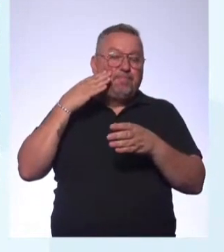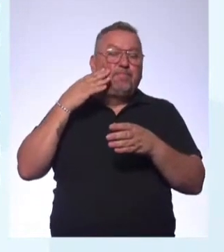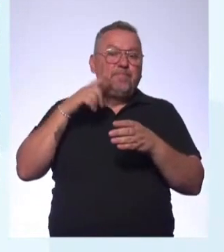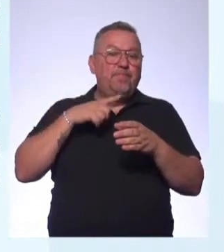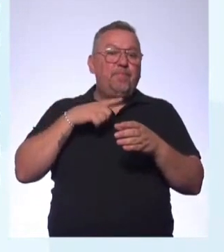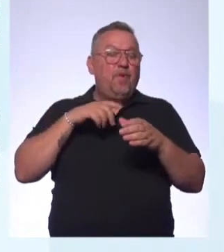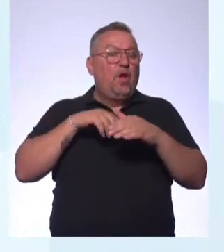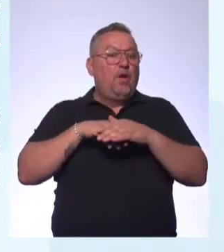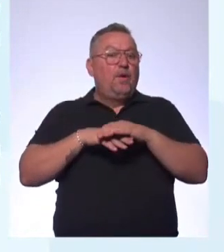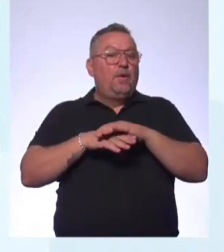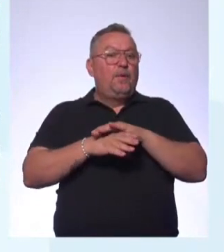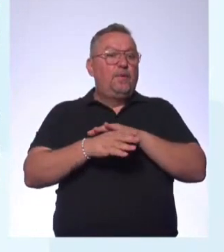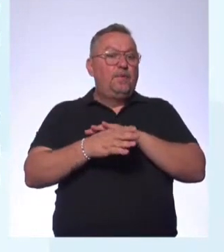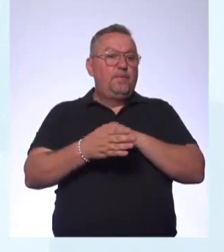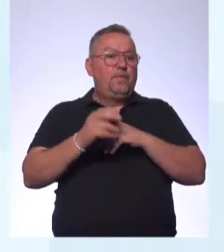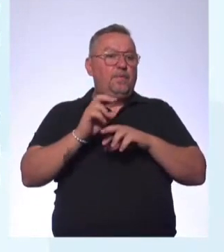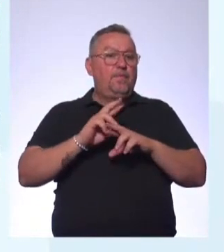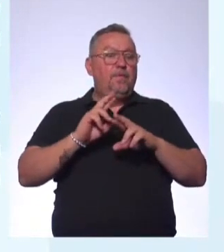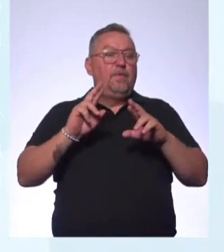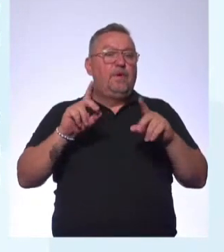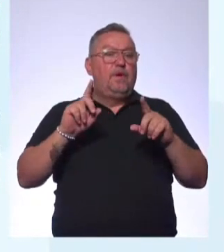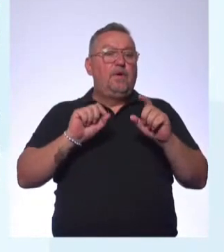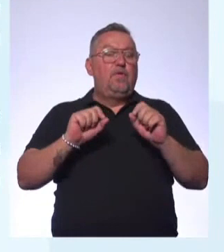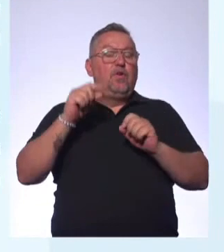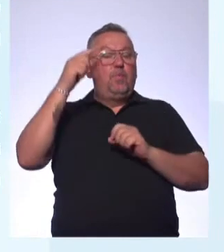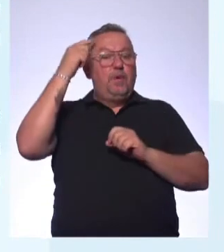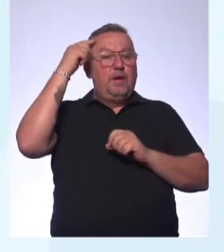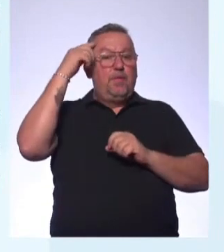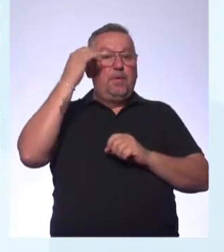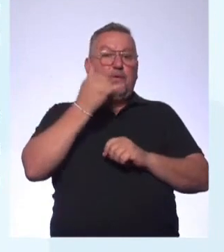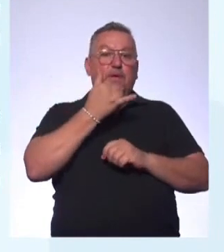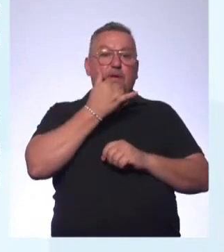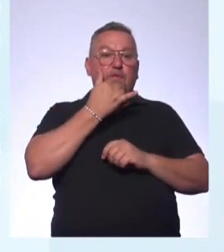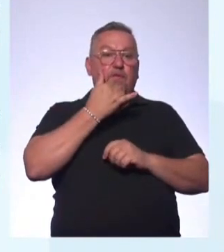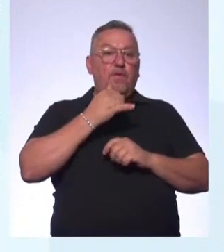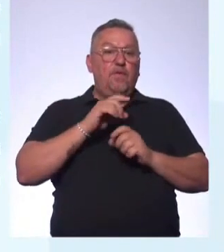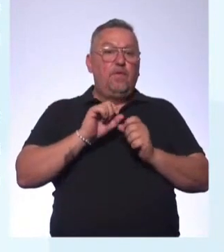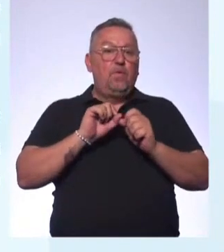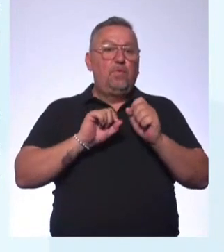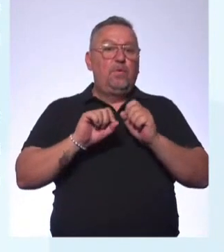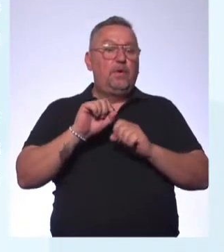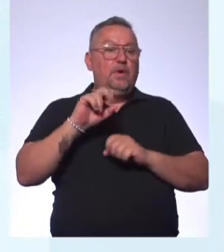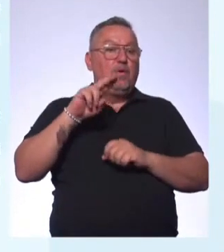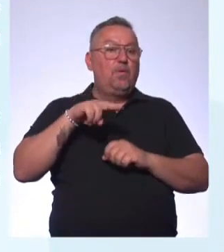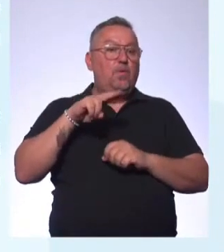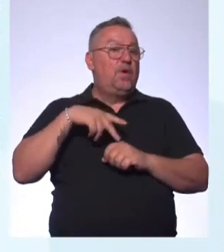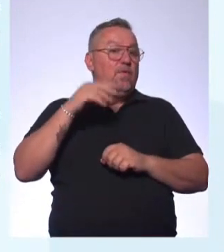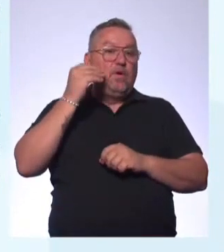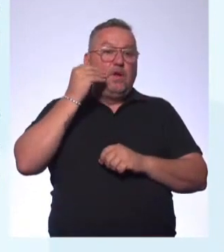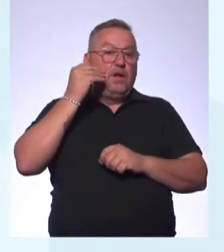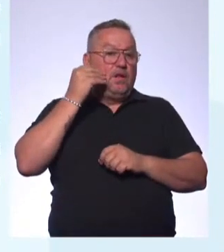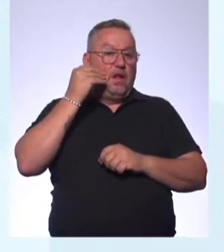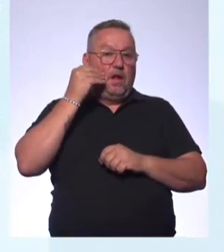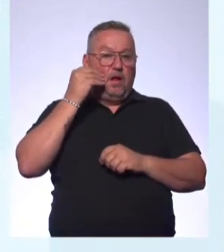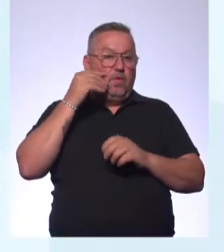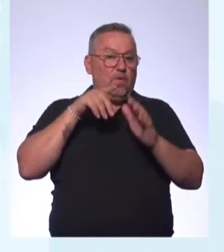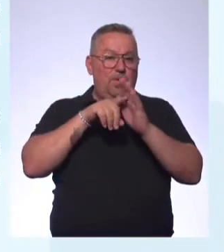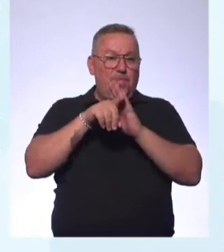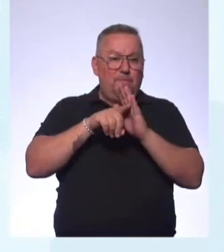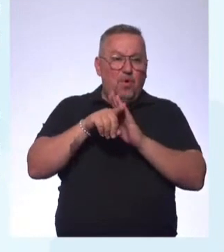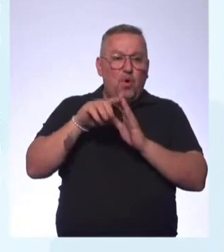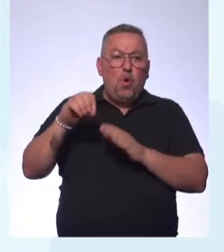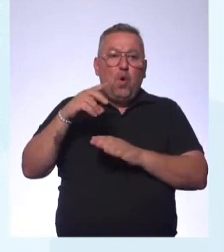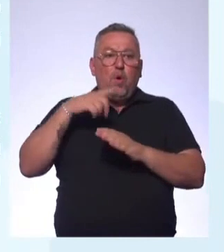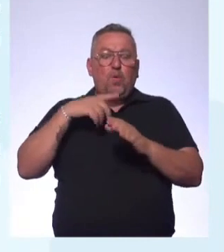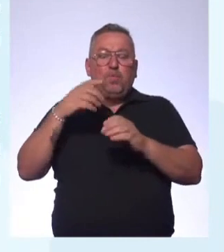tornam tradicionais, diferente do pensamento científico, né? O senso comum ele nunca foi testado, questionado